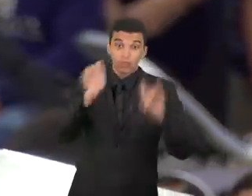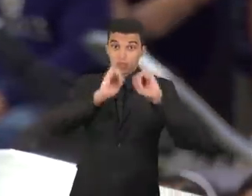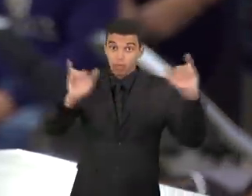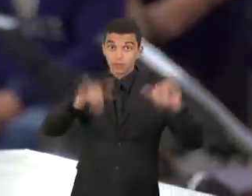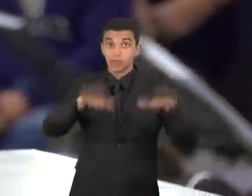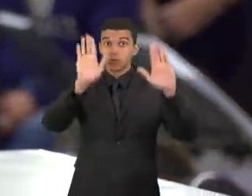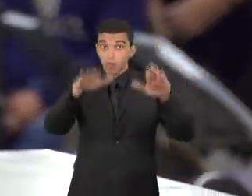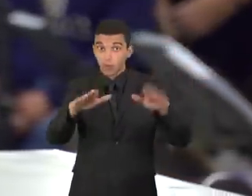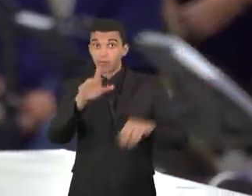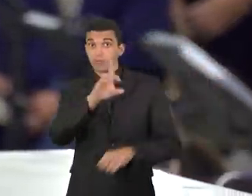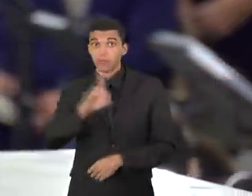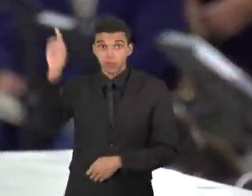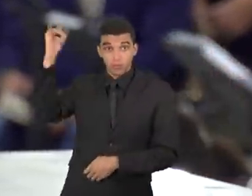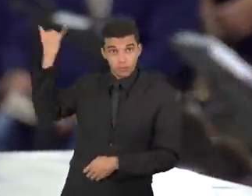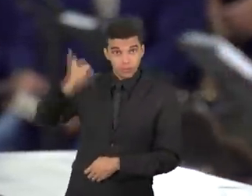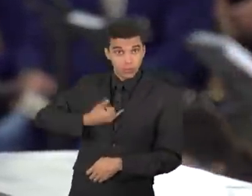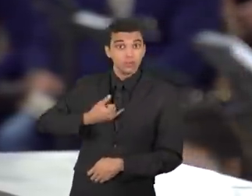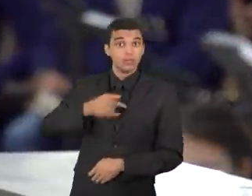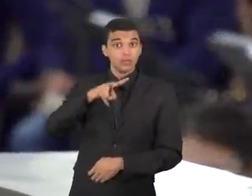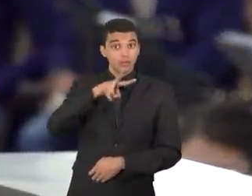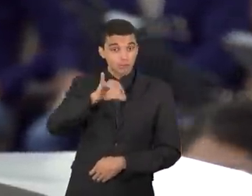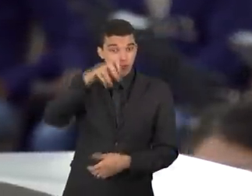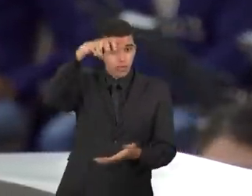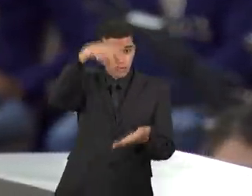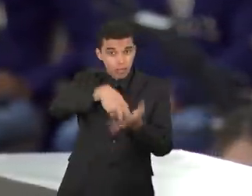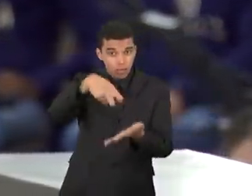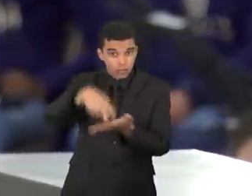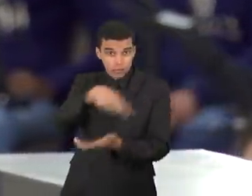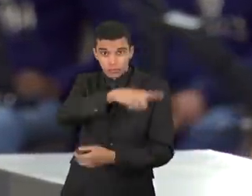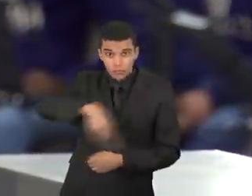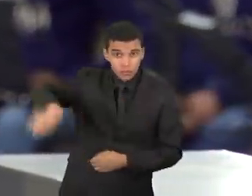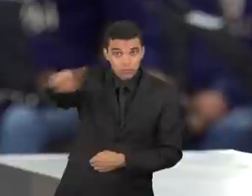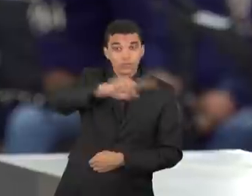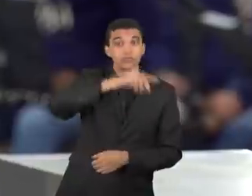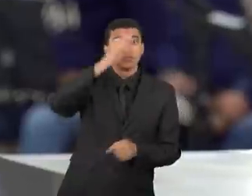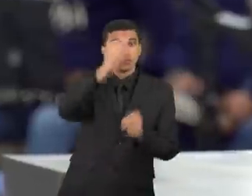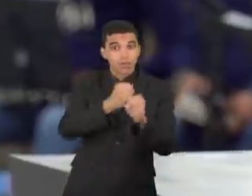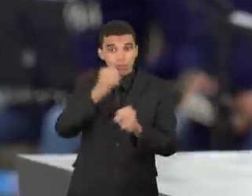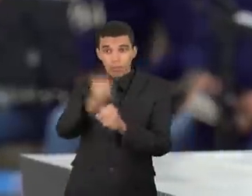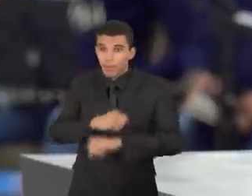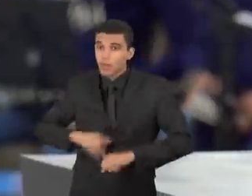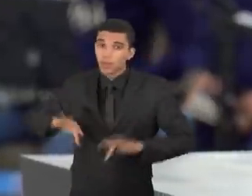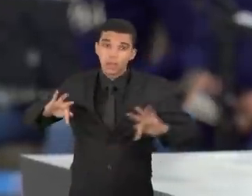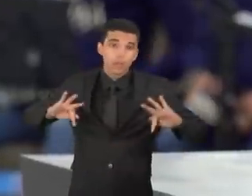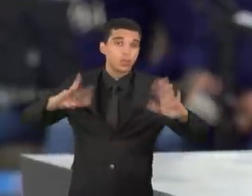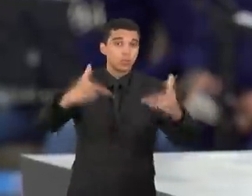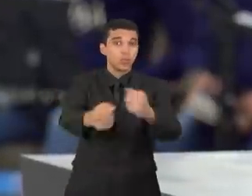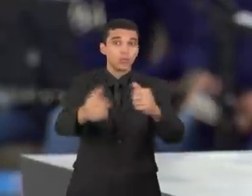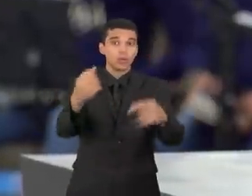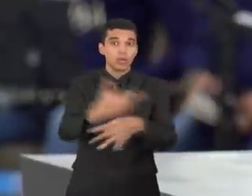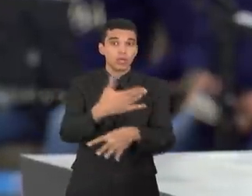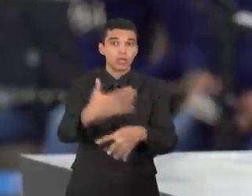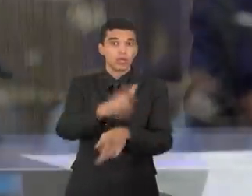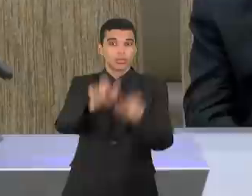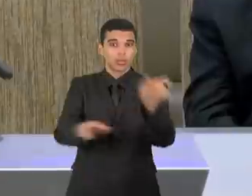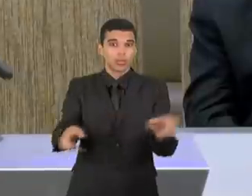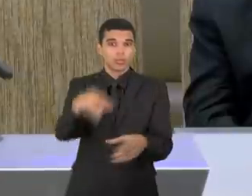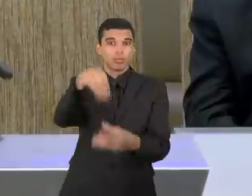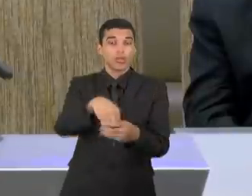se converterão cada um do seu mau caminho e da violência que há